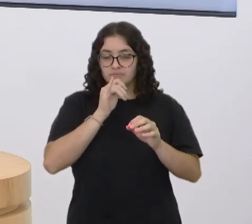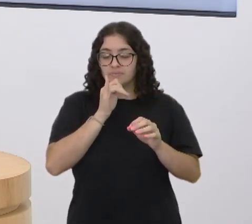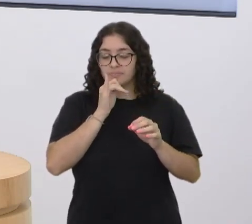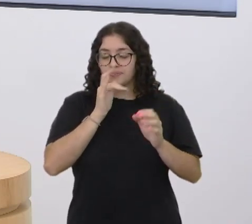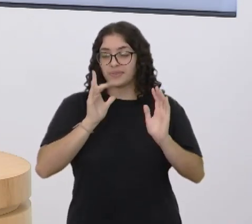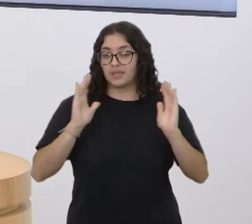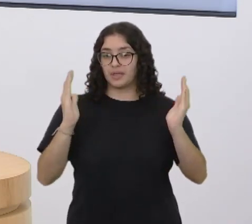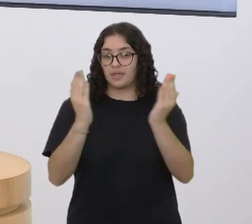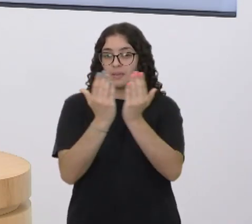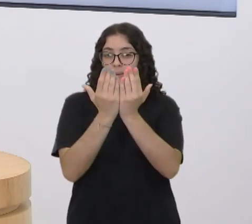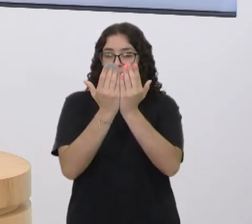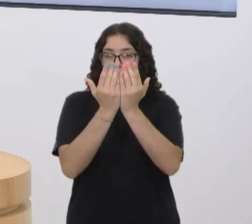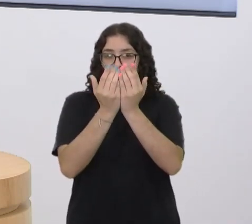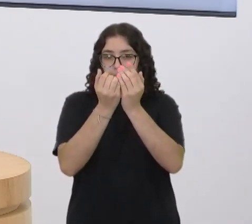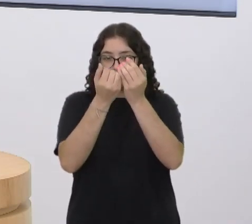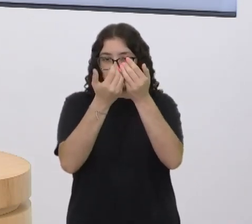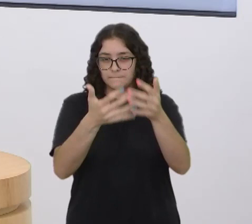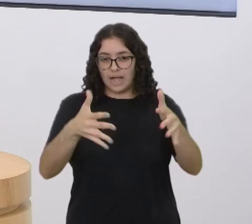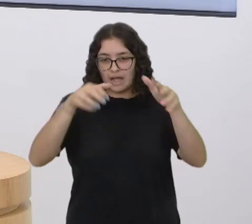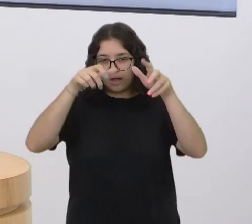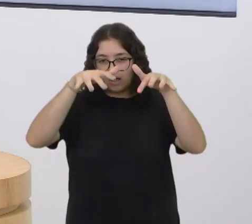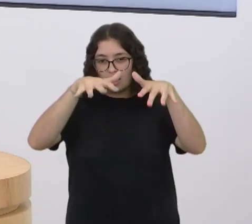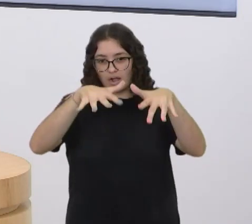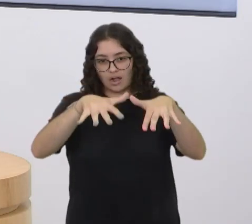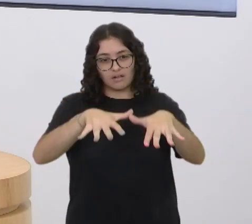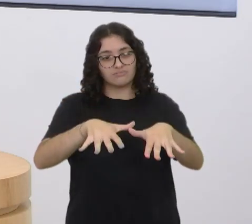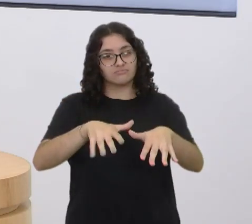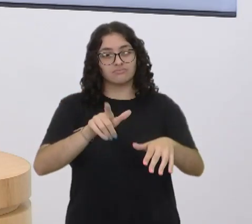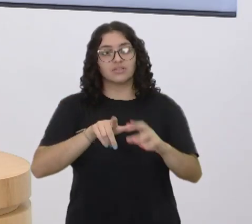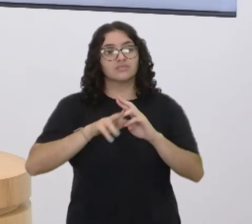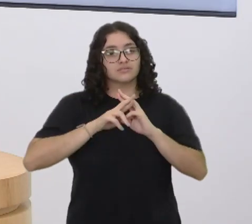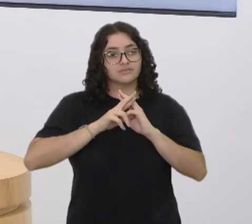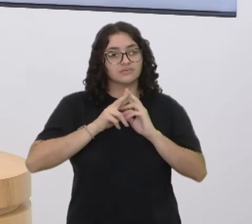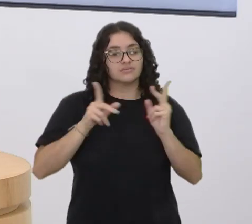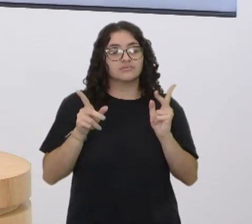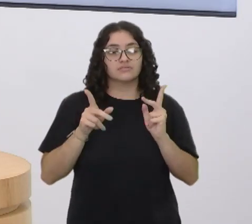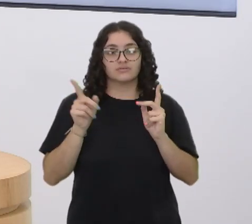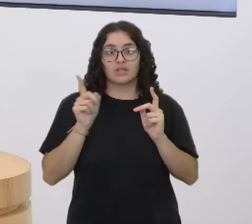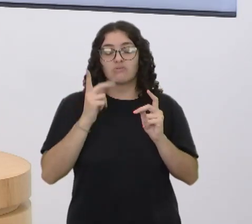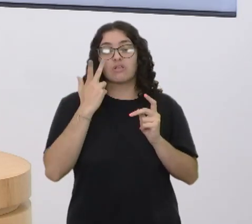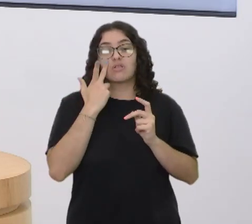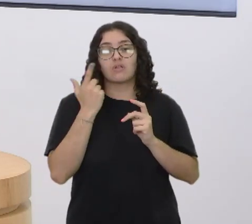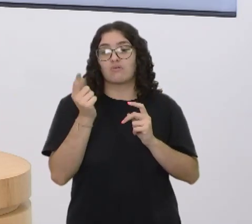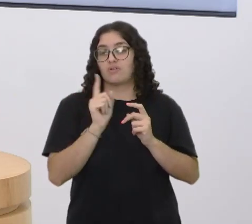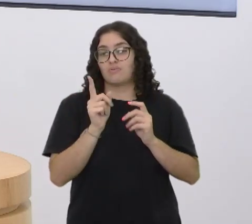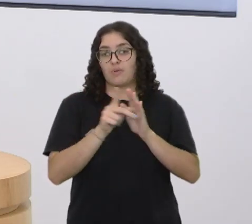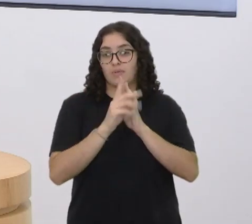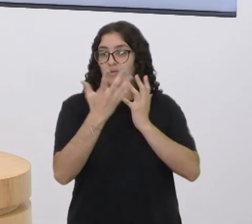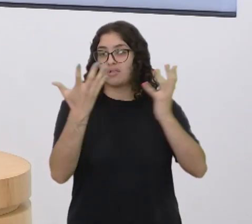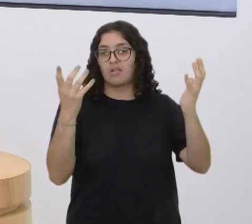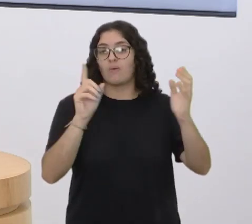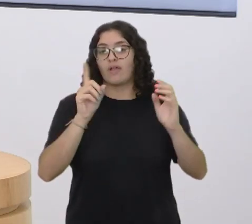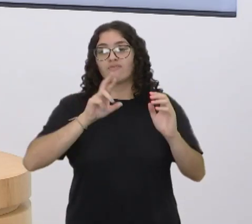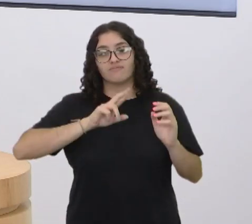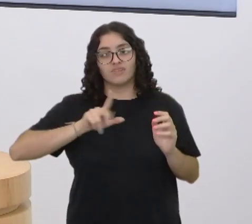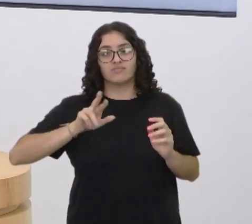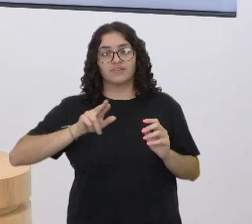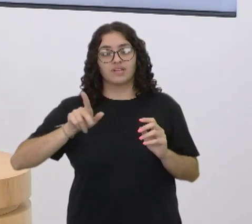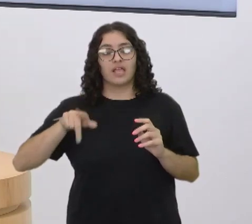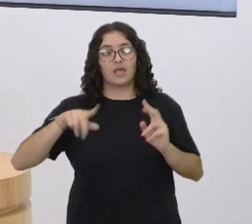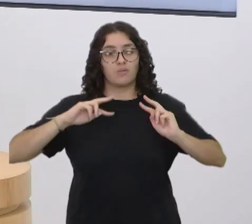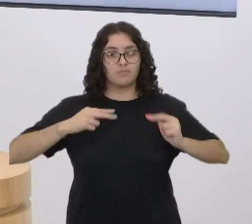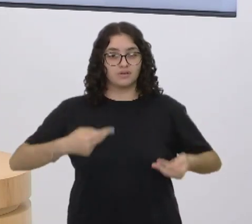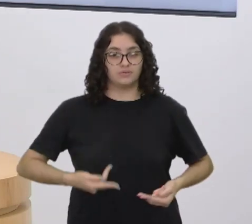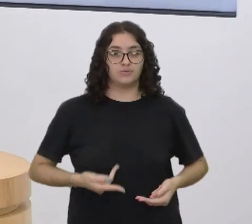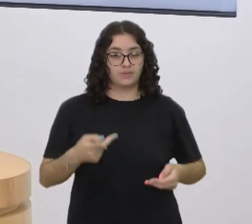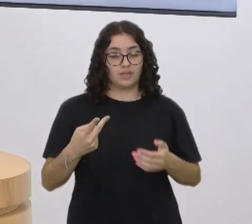uma cidade inteira de lama, a gente não está falando sobre danos naturais, tá bom? Purificação da